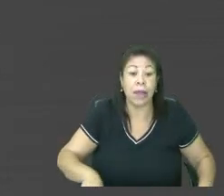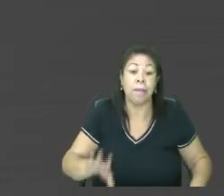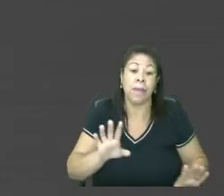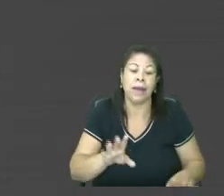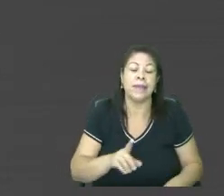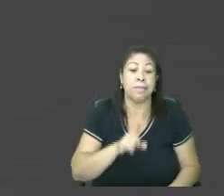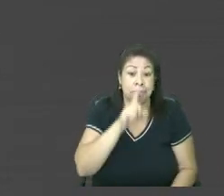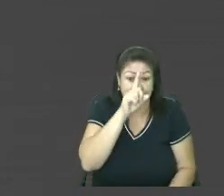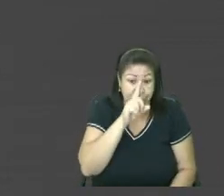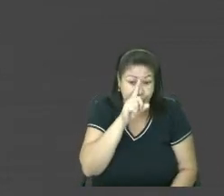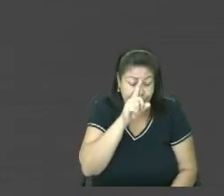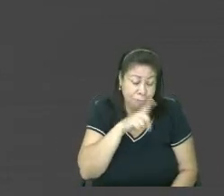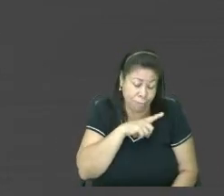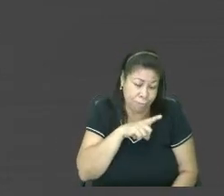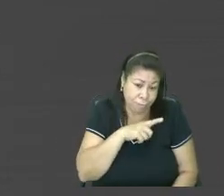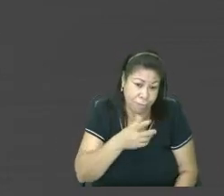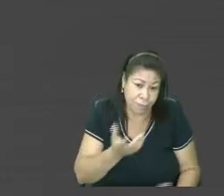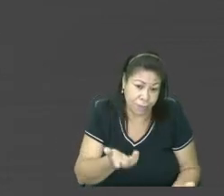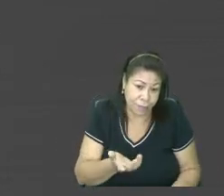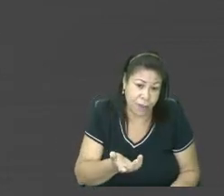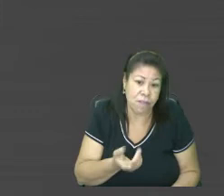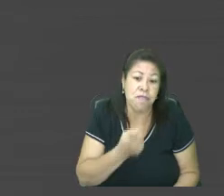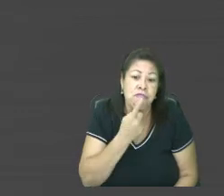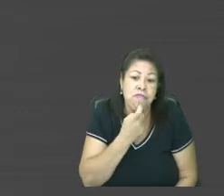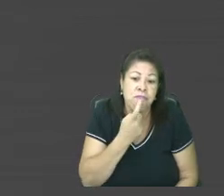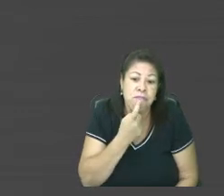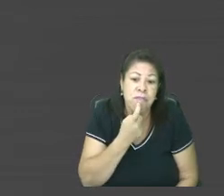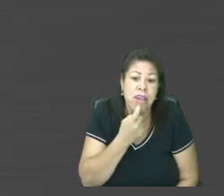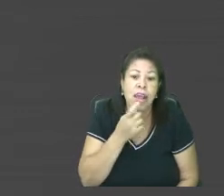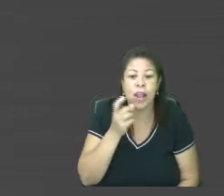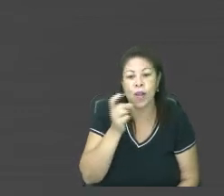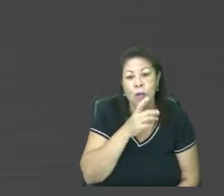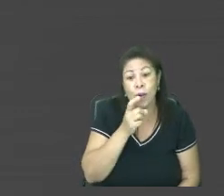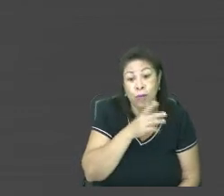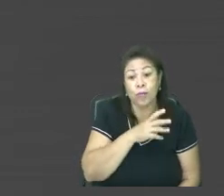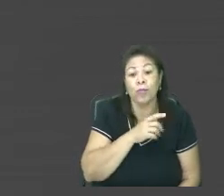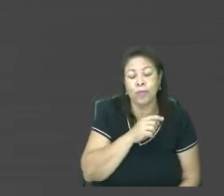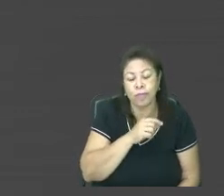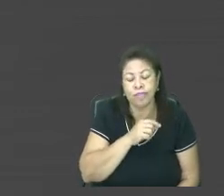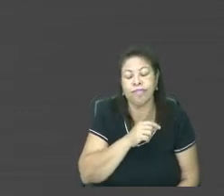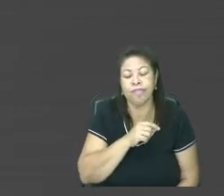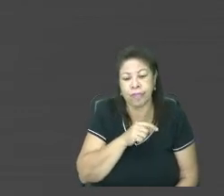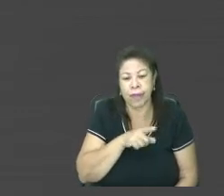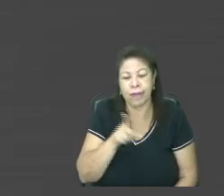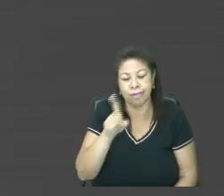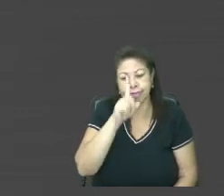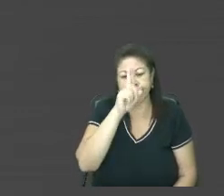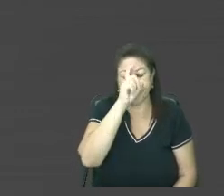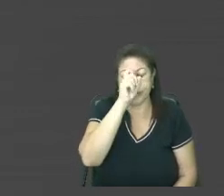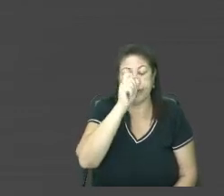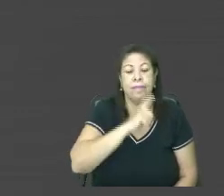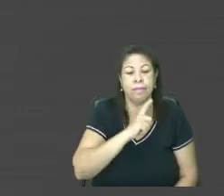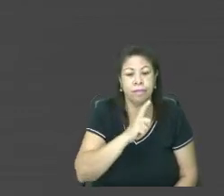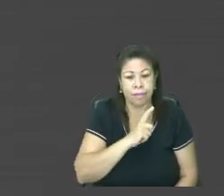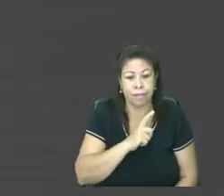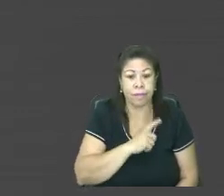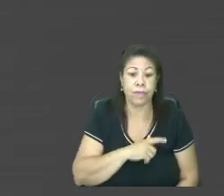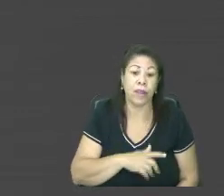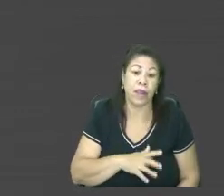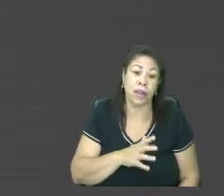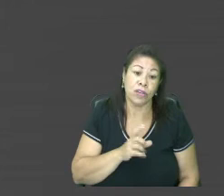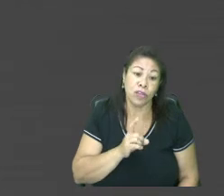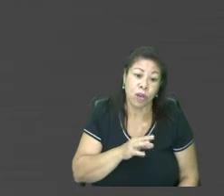uma classificação de risco bem vermelha e azul para os atendimentos no nosso pronto-socorro. A gente vê que só um pouco mais